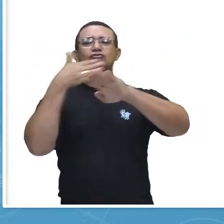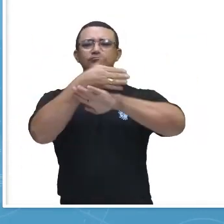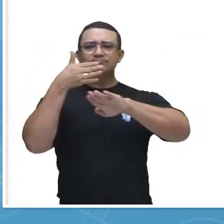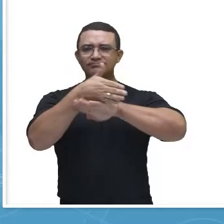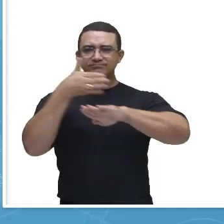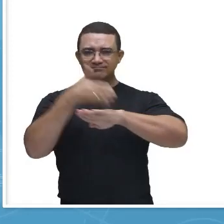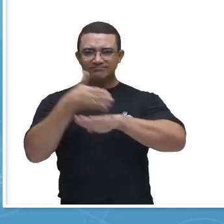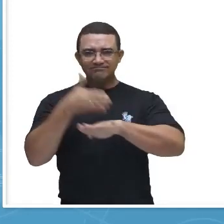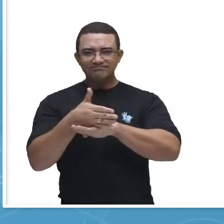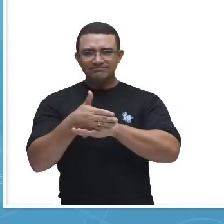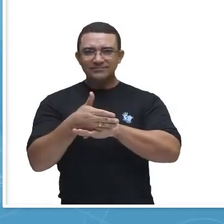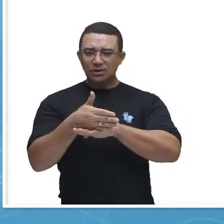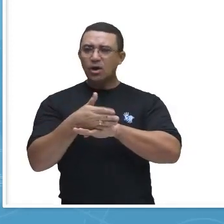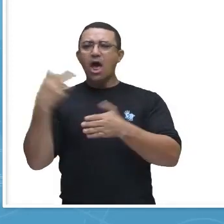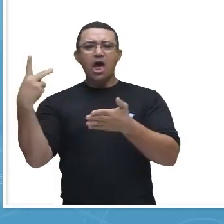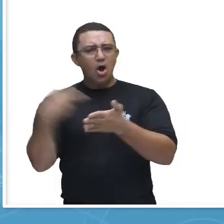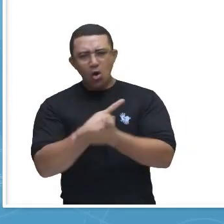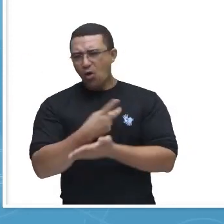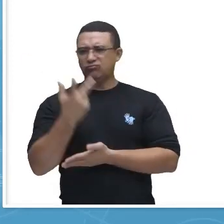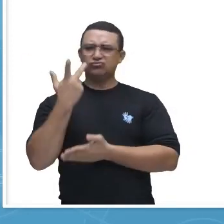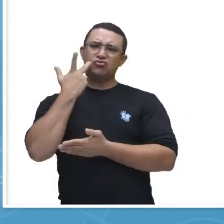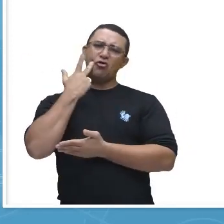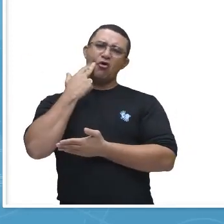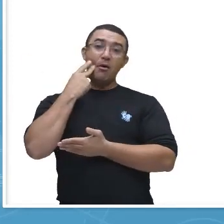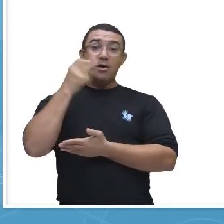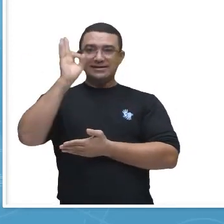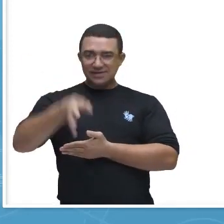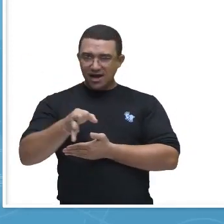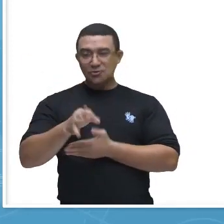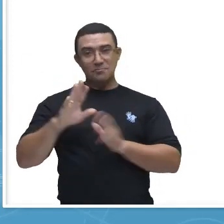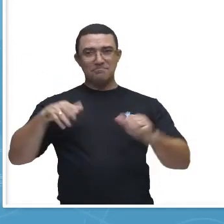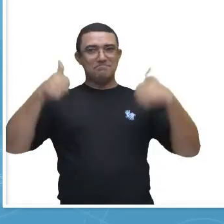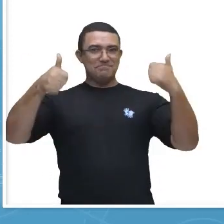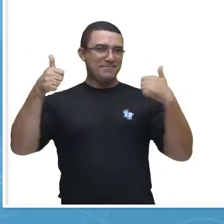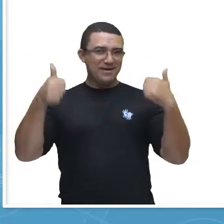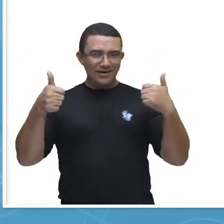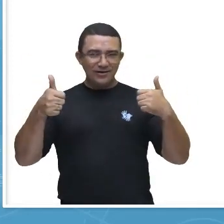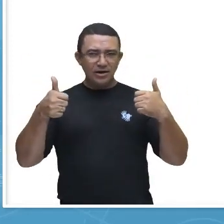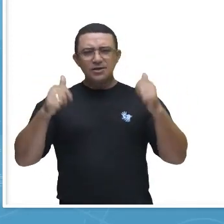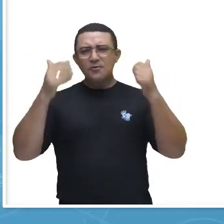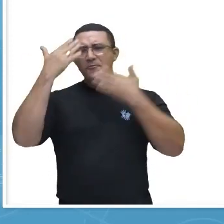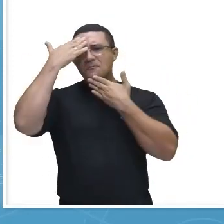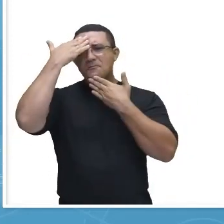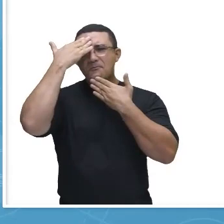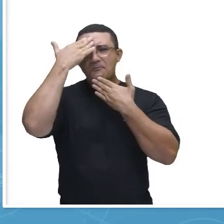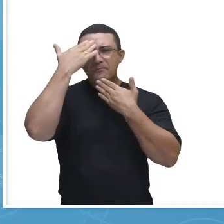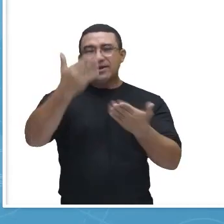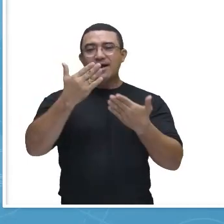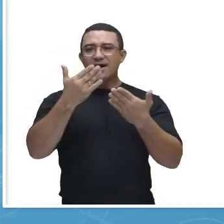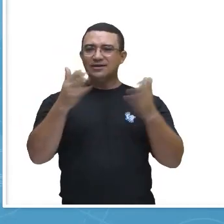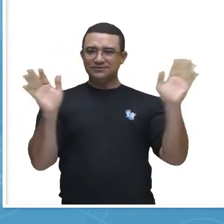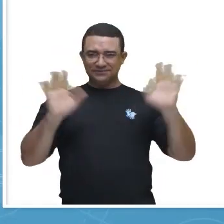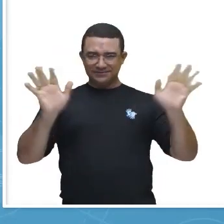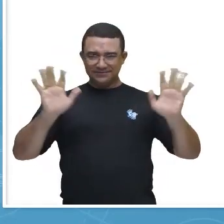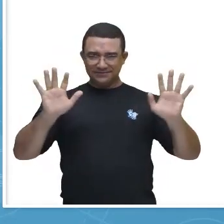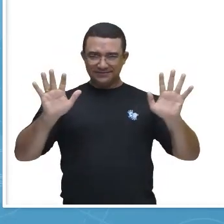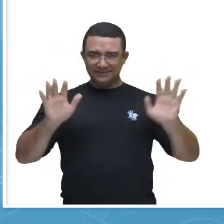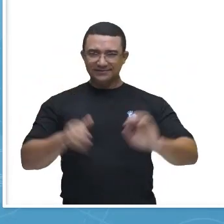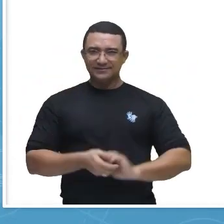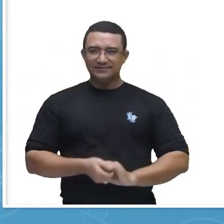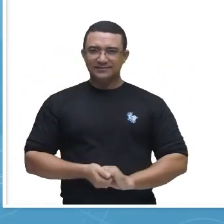tá bom? Errou é assim mesmo, acertou melhor ainda, tá certo? Então, muito obrigada e até a nossa próxima aula.